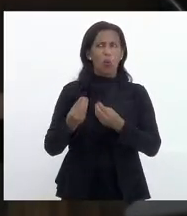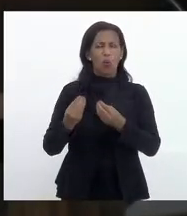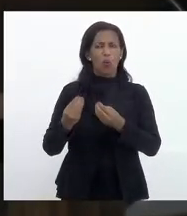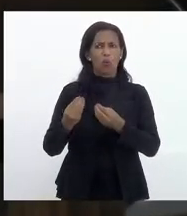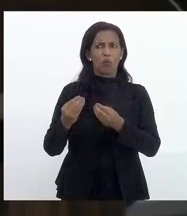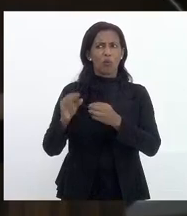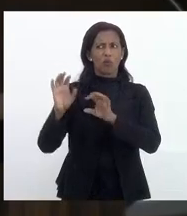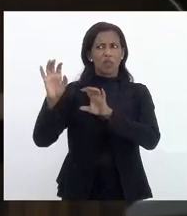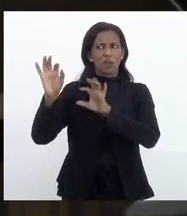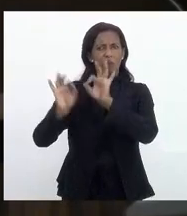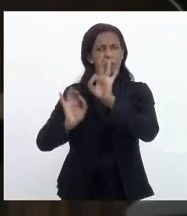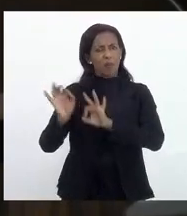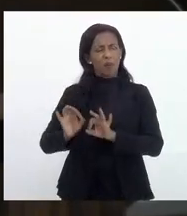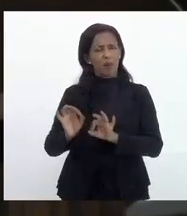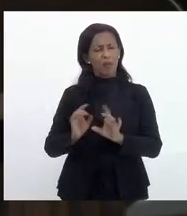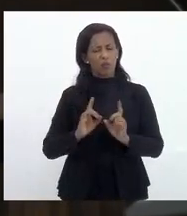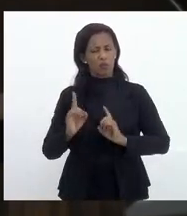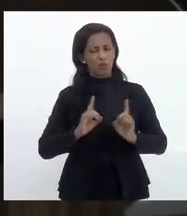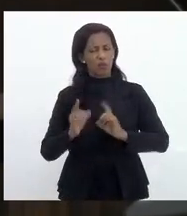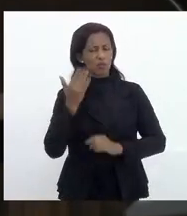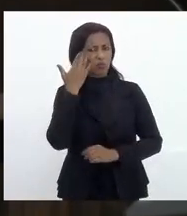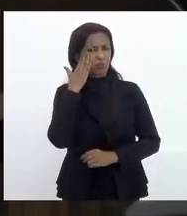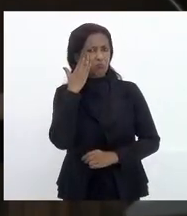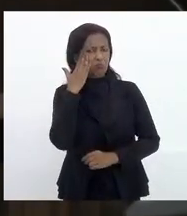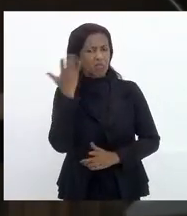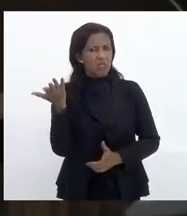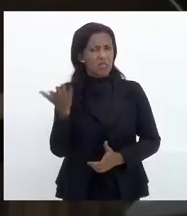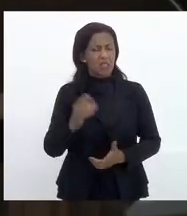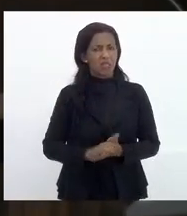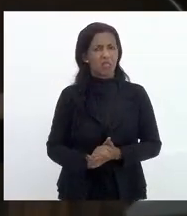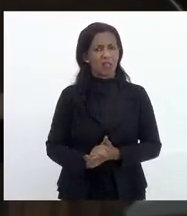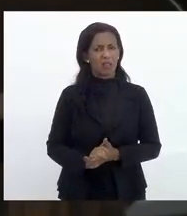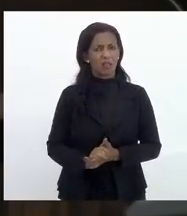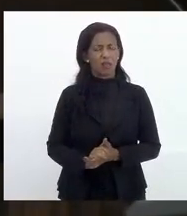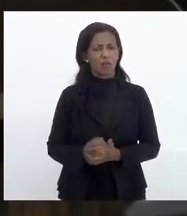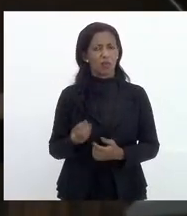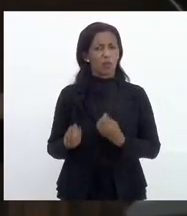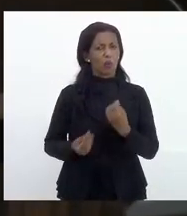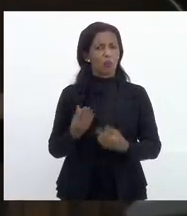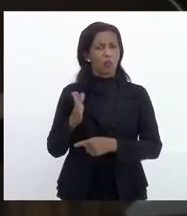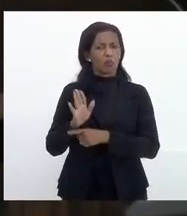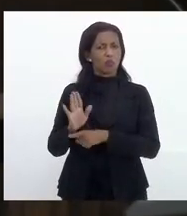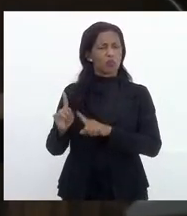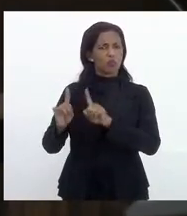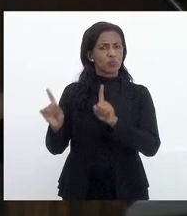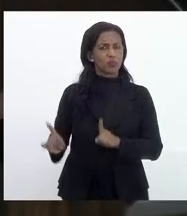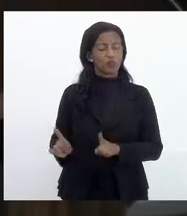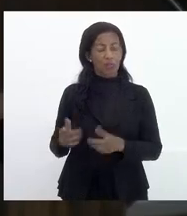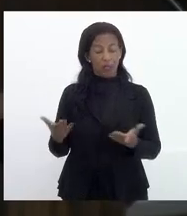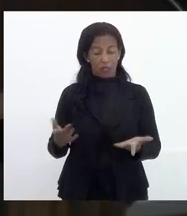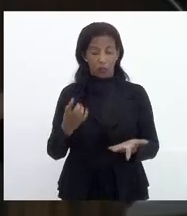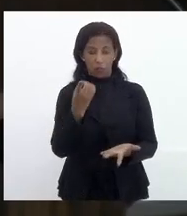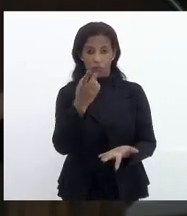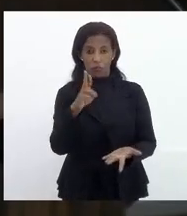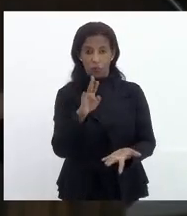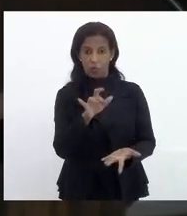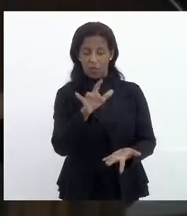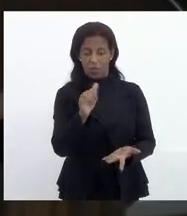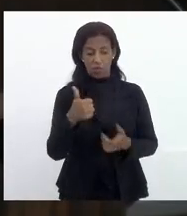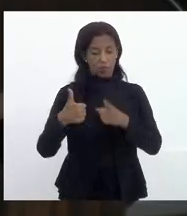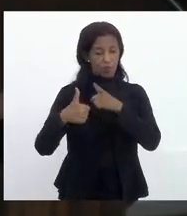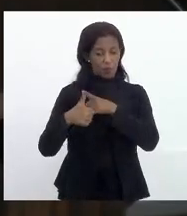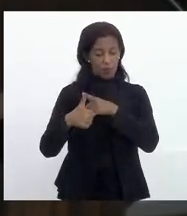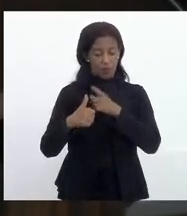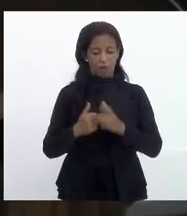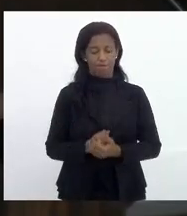constrói um debate para entender os argumentos da defesa dos Servidores então Doutor Sérgio primeiro de